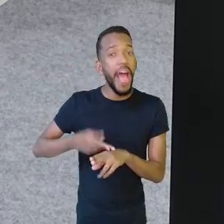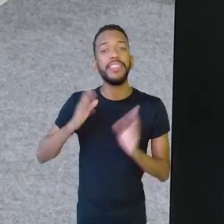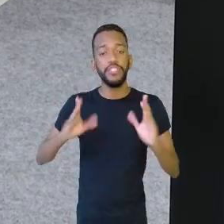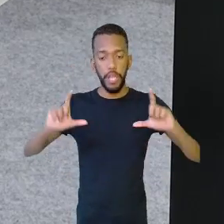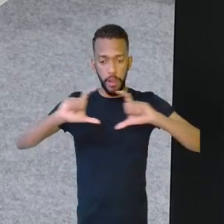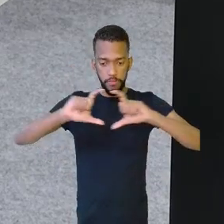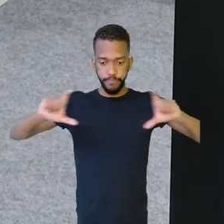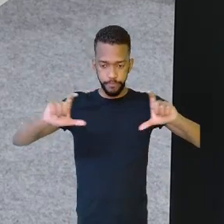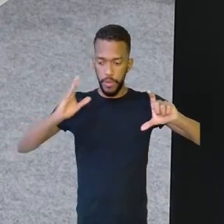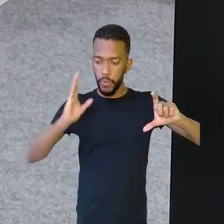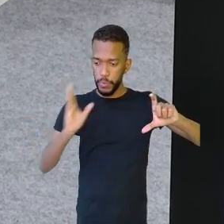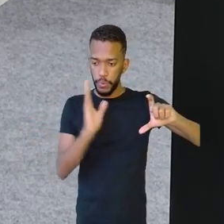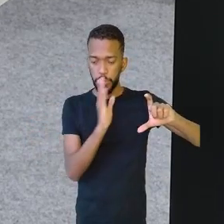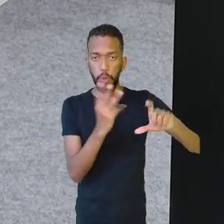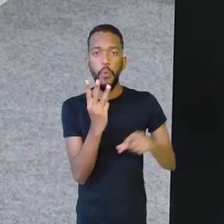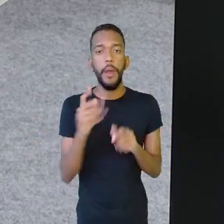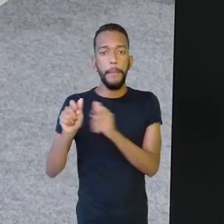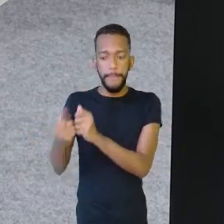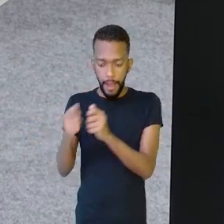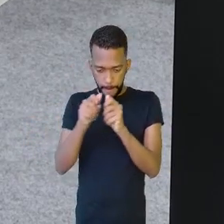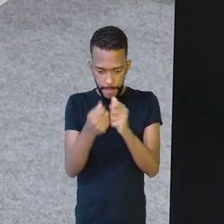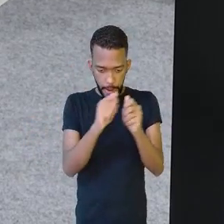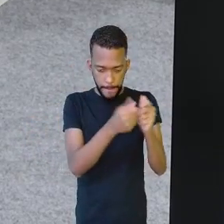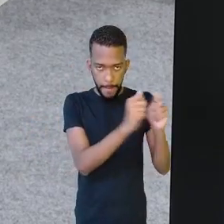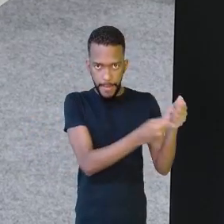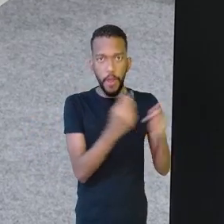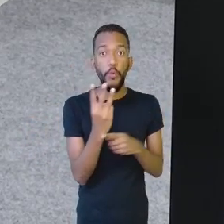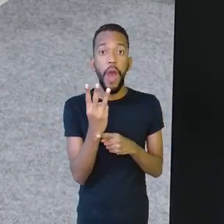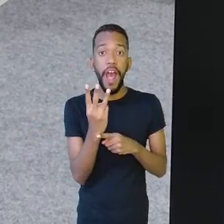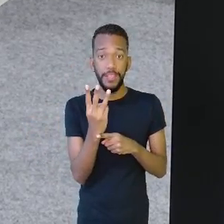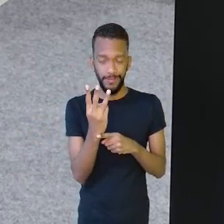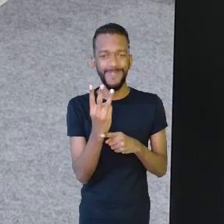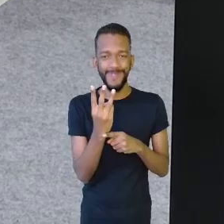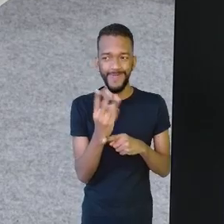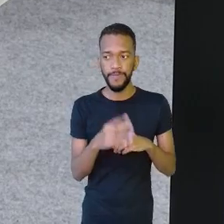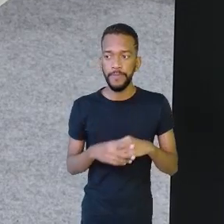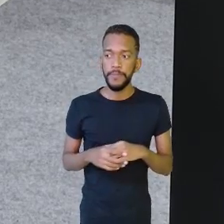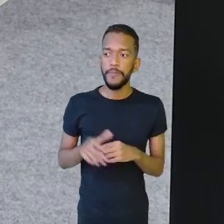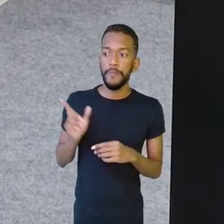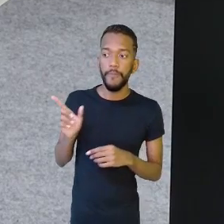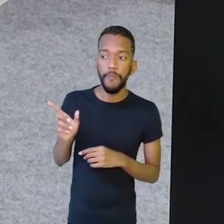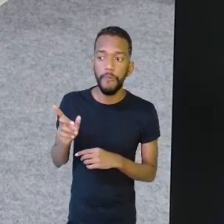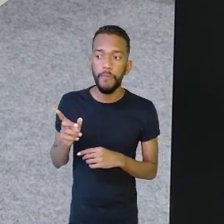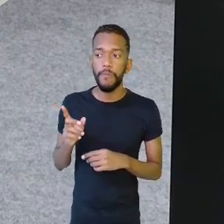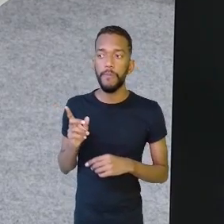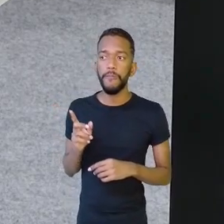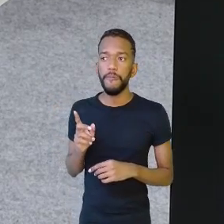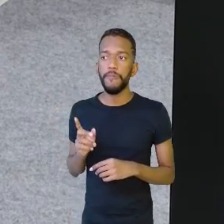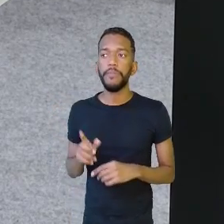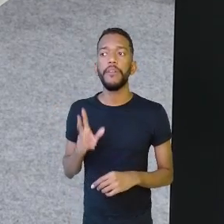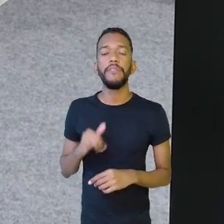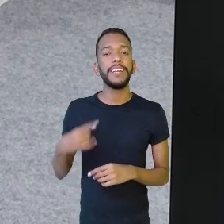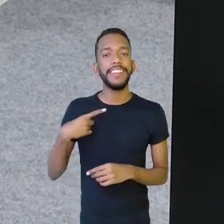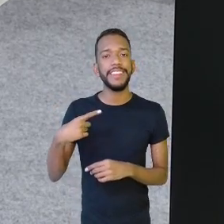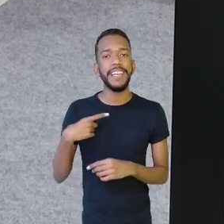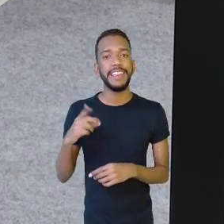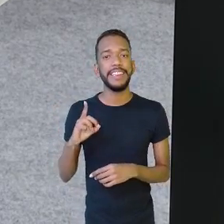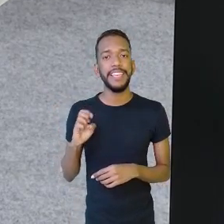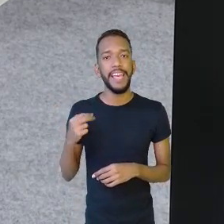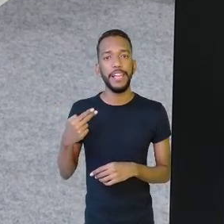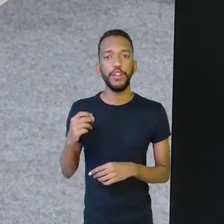barra em 4 pedaços. E esse 4 vai ser representado aqui no